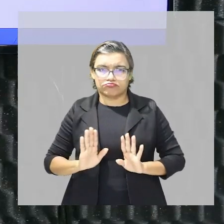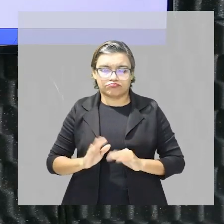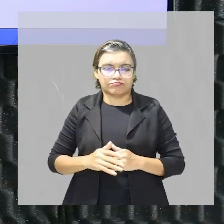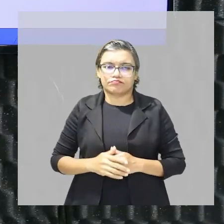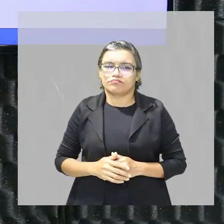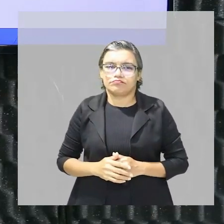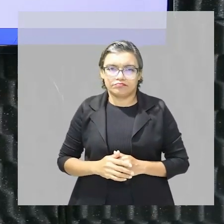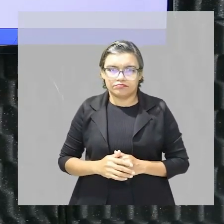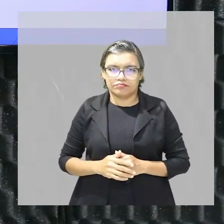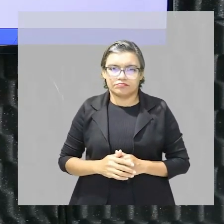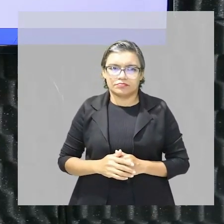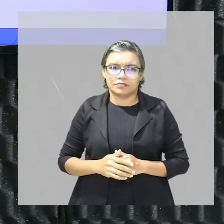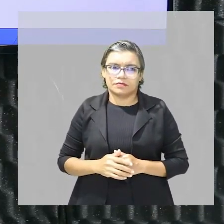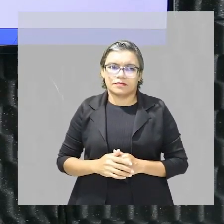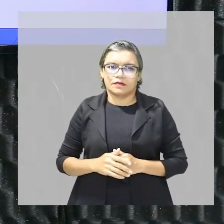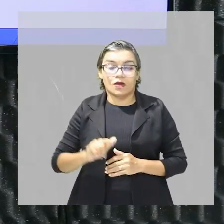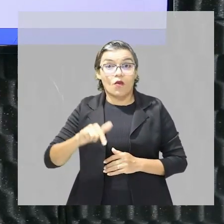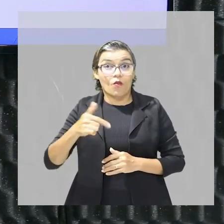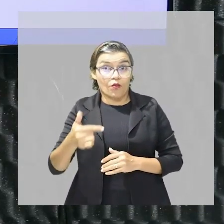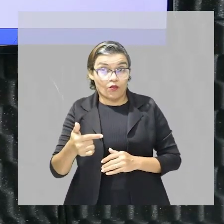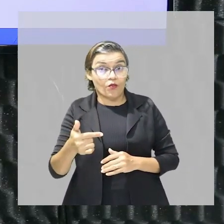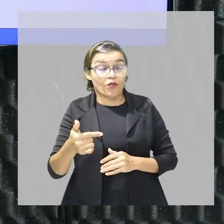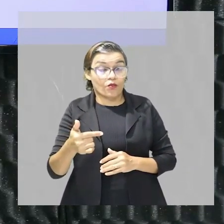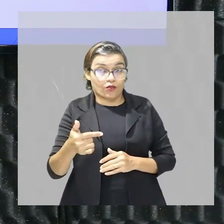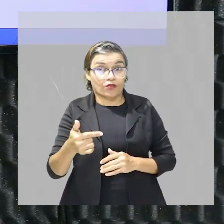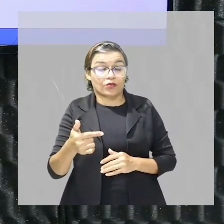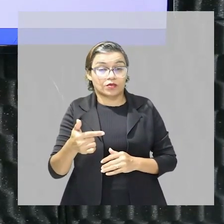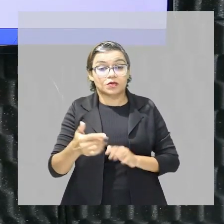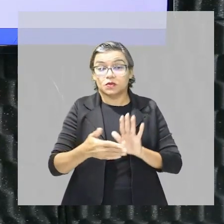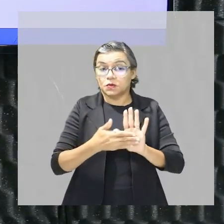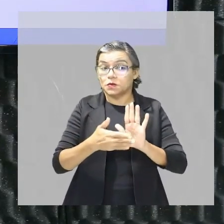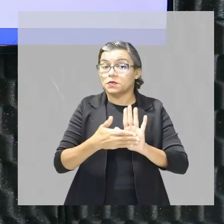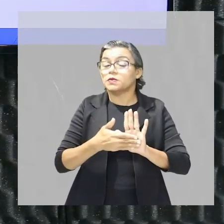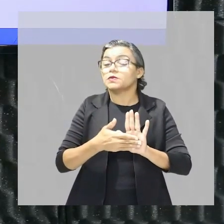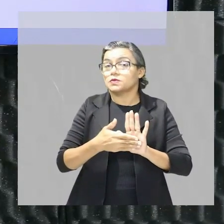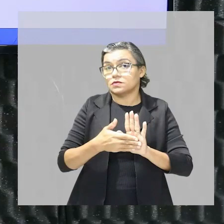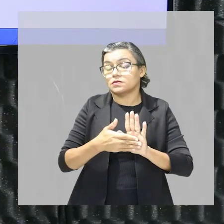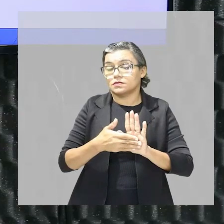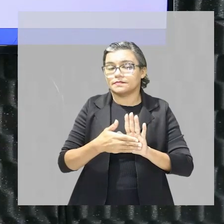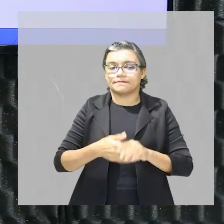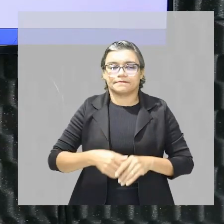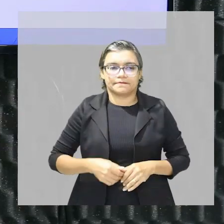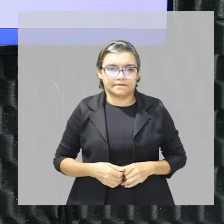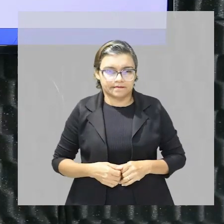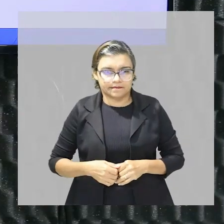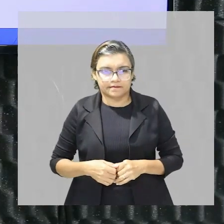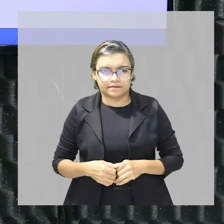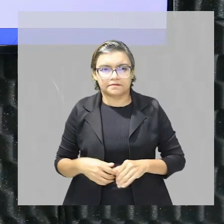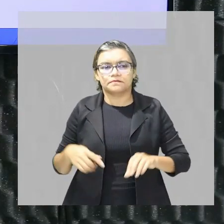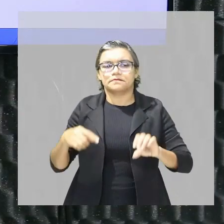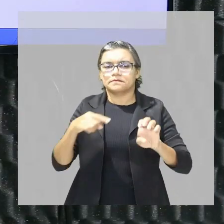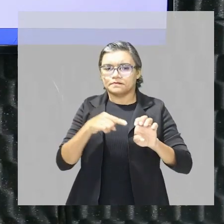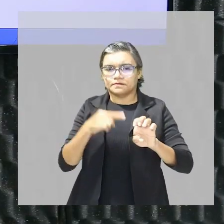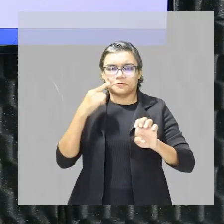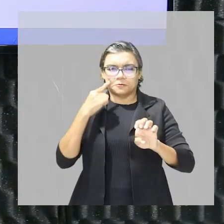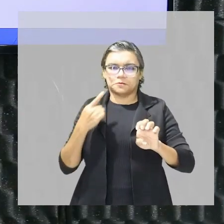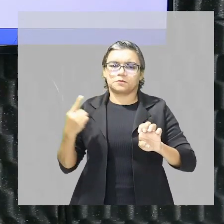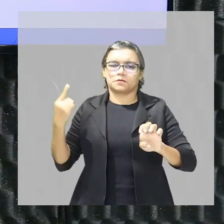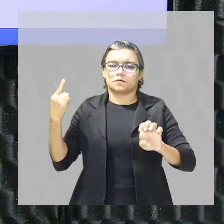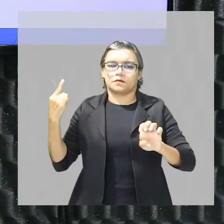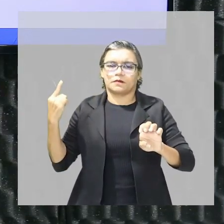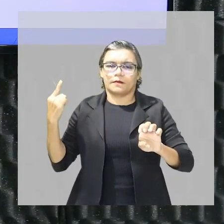também que os contratos mais conhecidos configurado na percepção